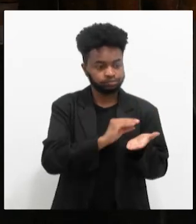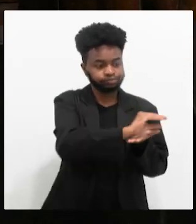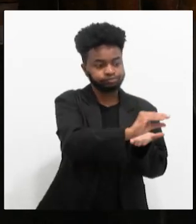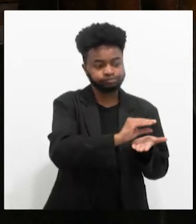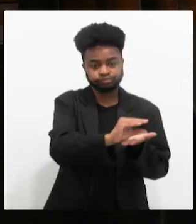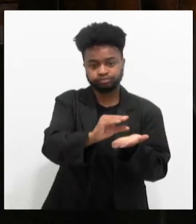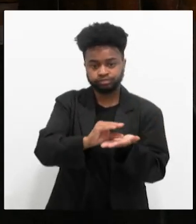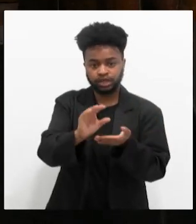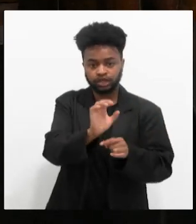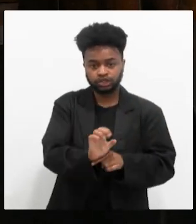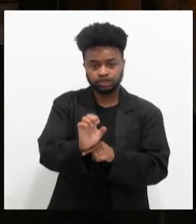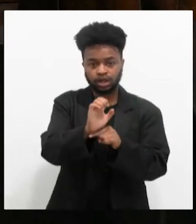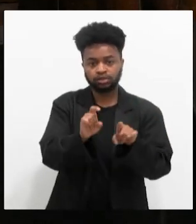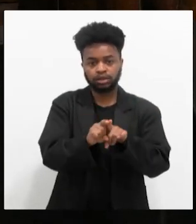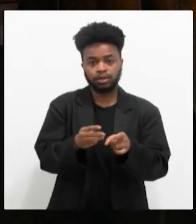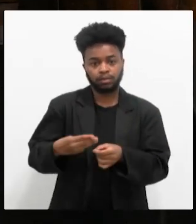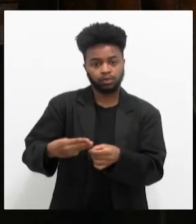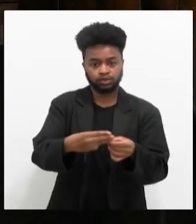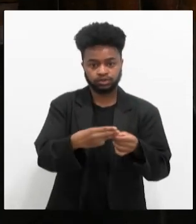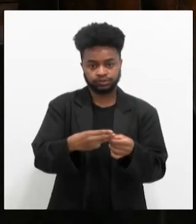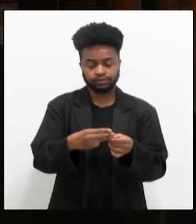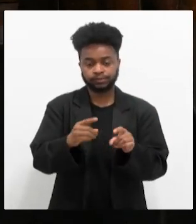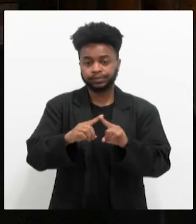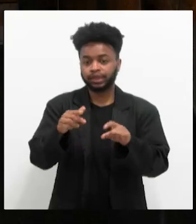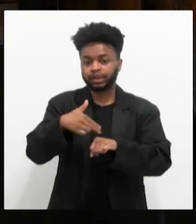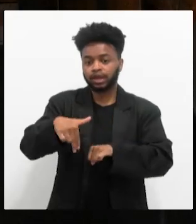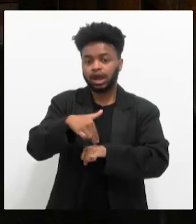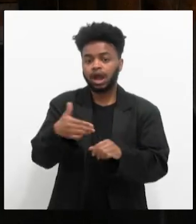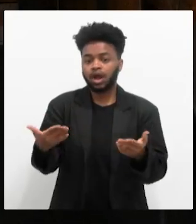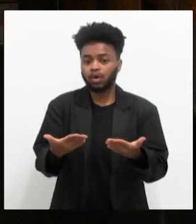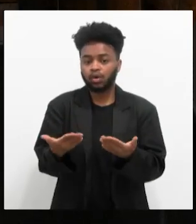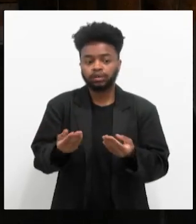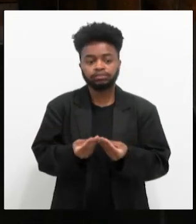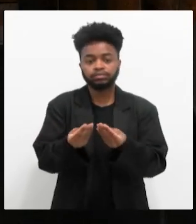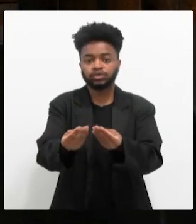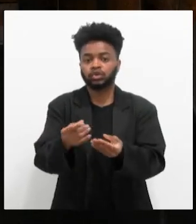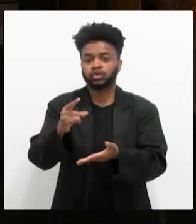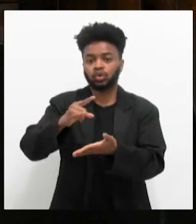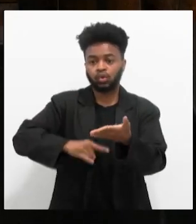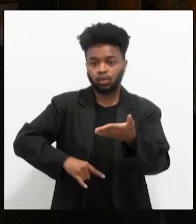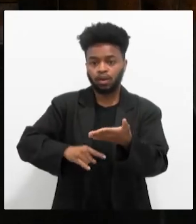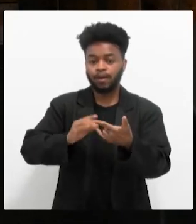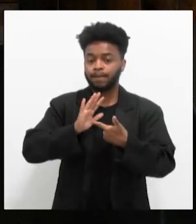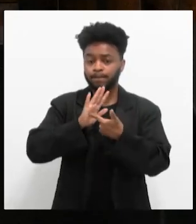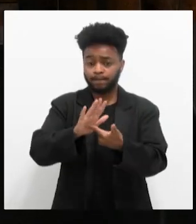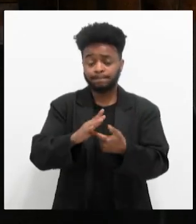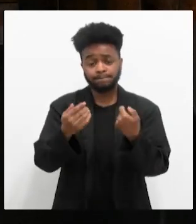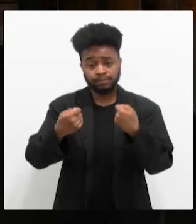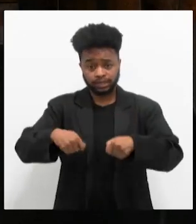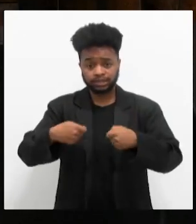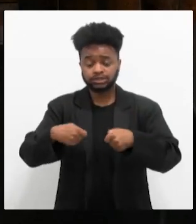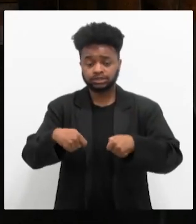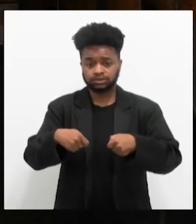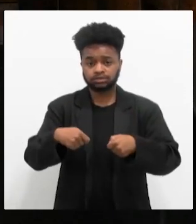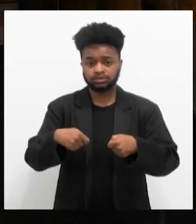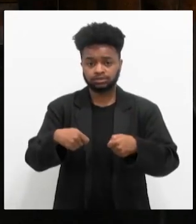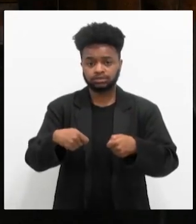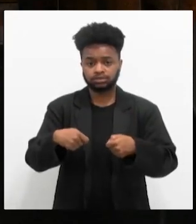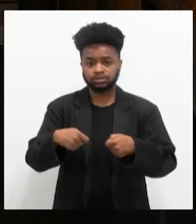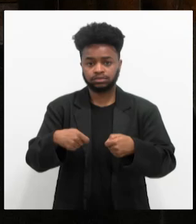os municípios. Aí a União está apresentando um documento que precisa